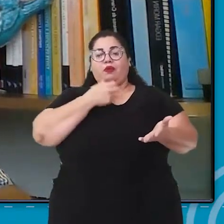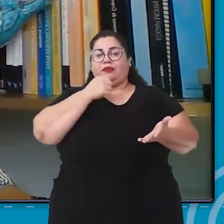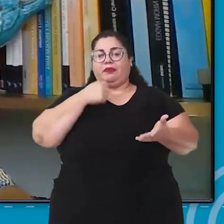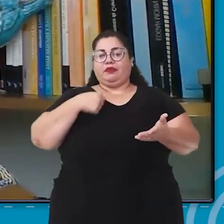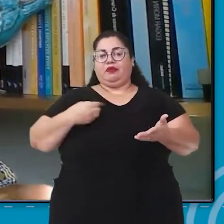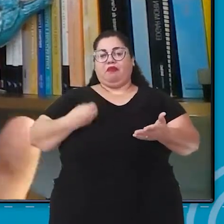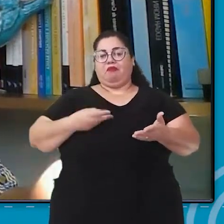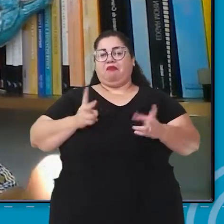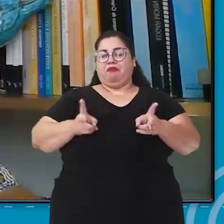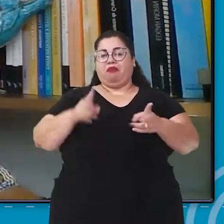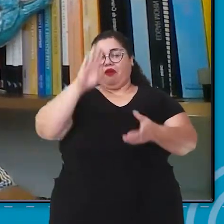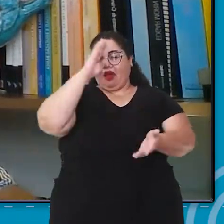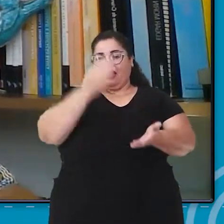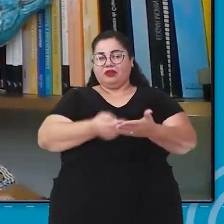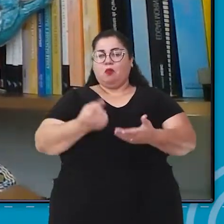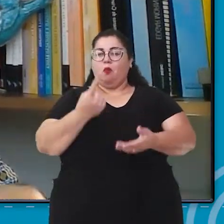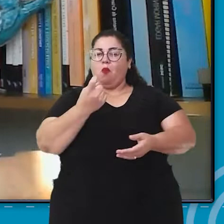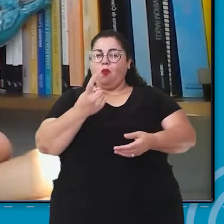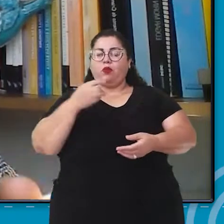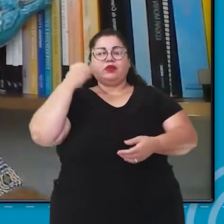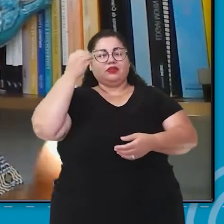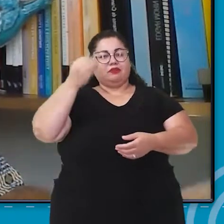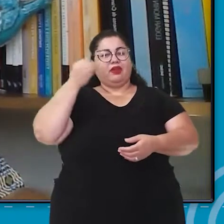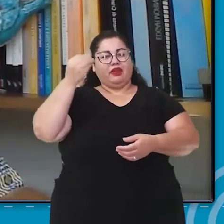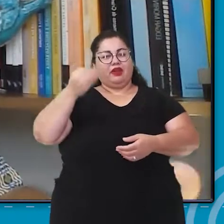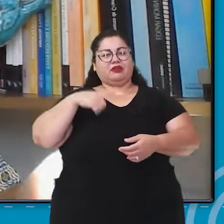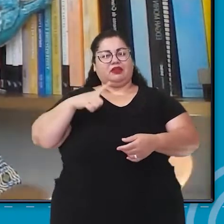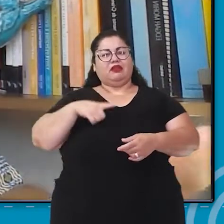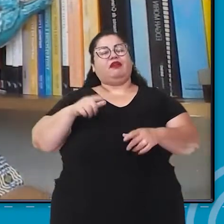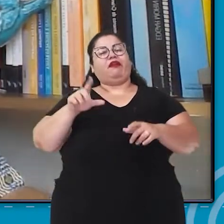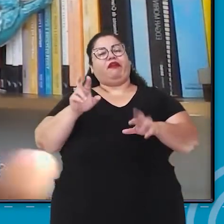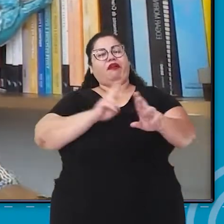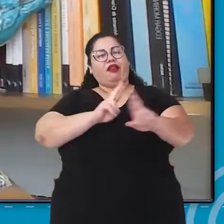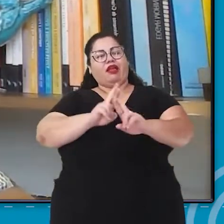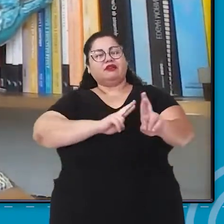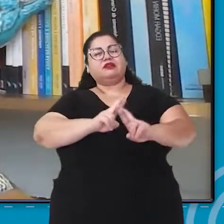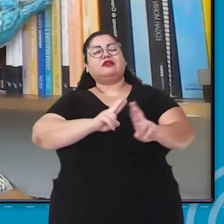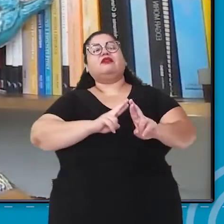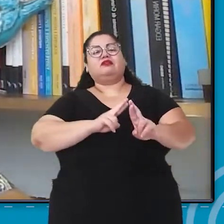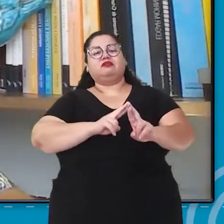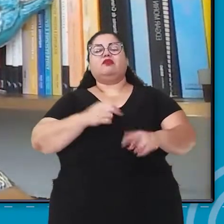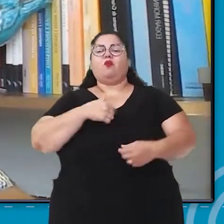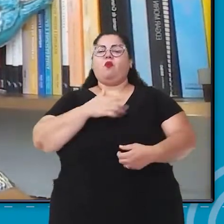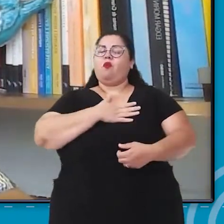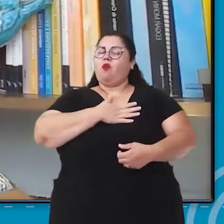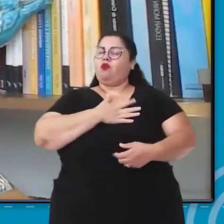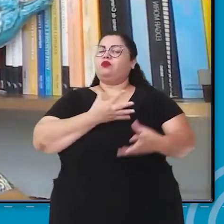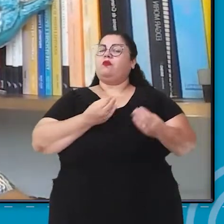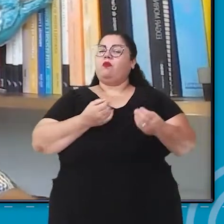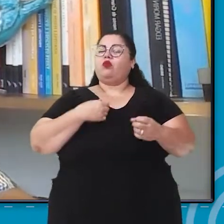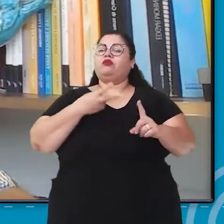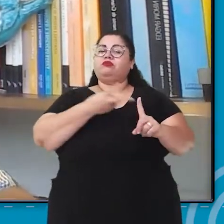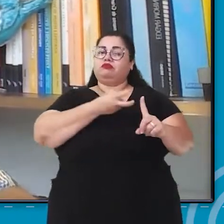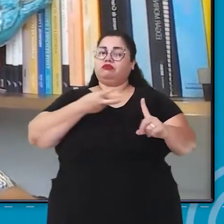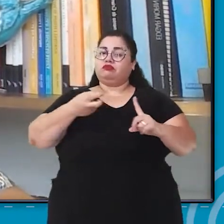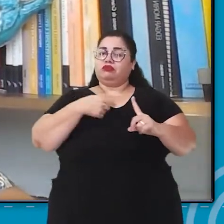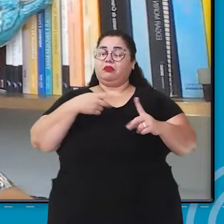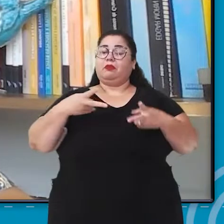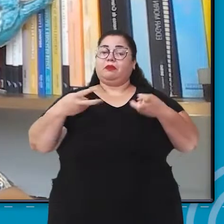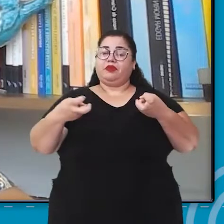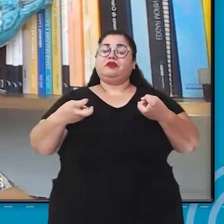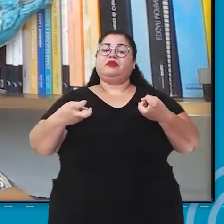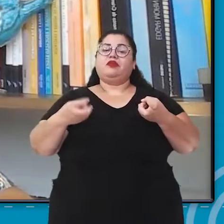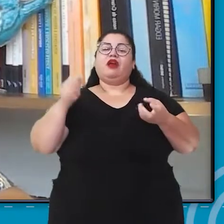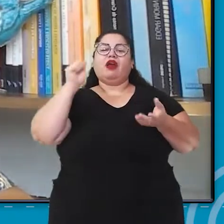pode acreditar que essa única experiência é definidora dessa relação. Eu gosto muito da perspectiva